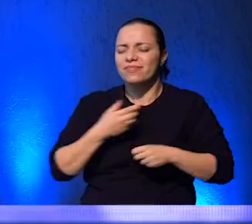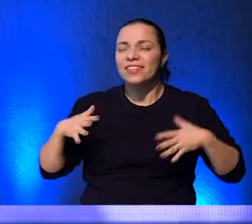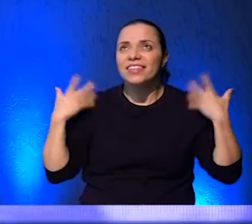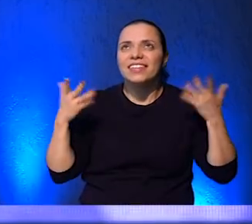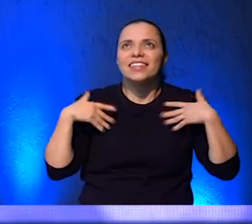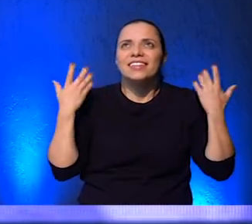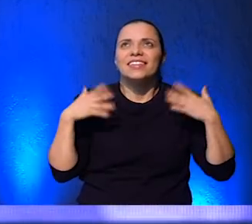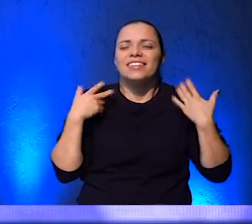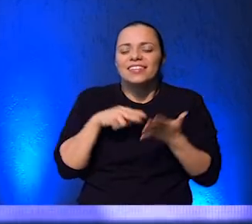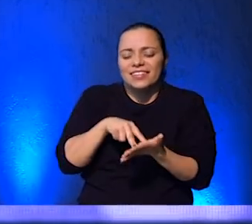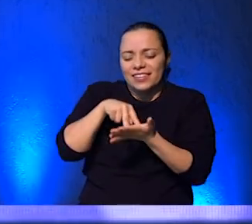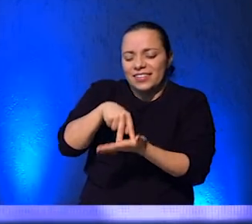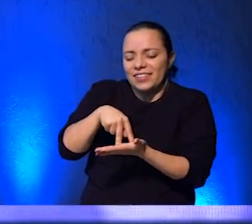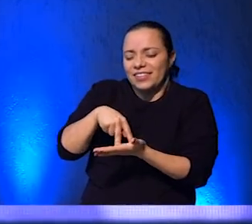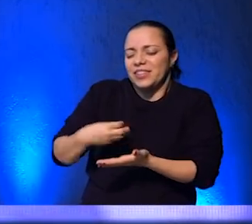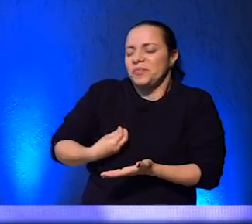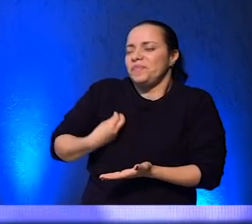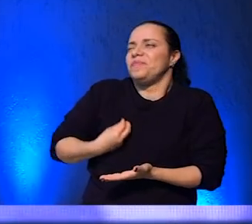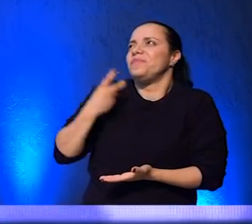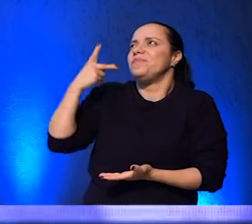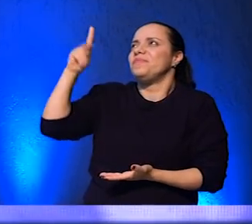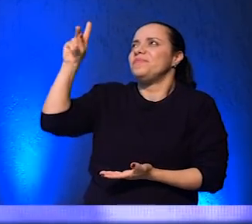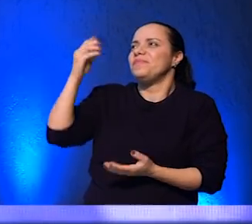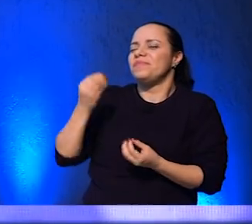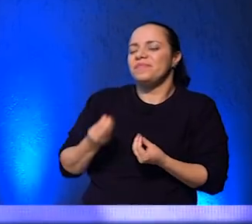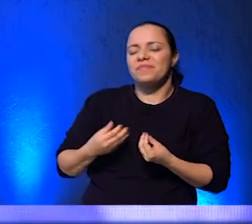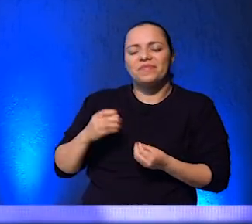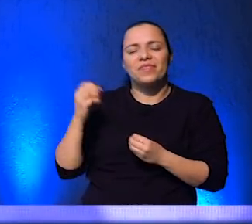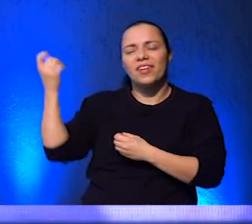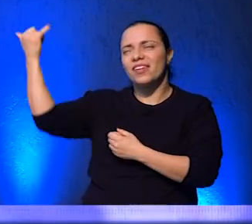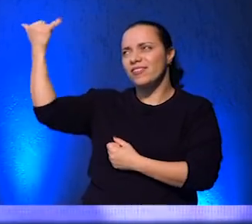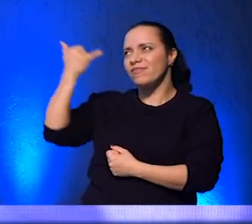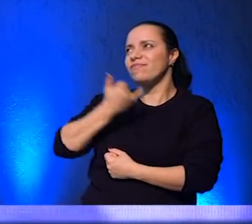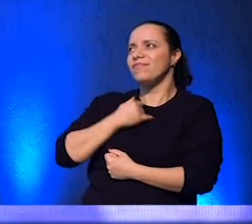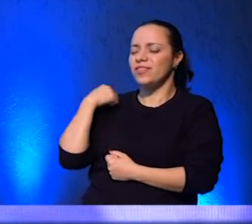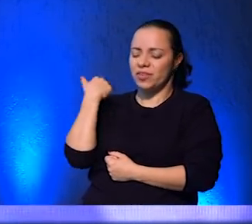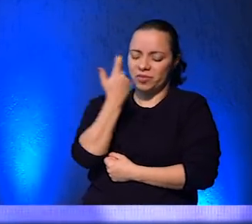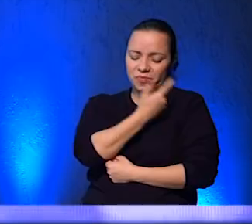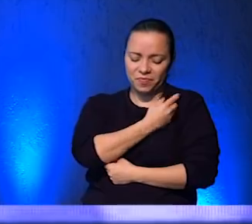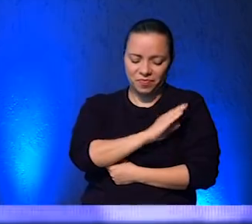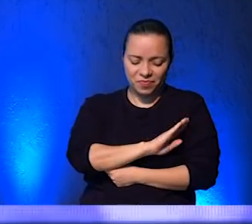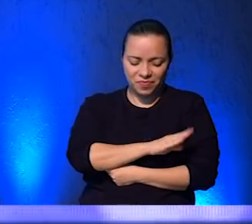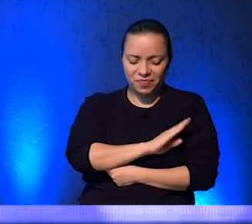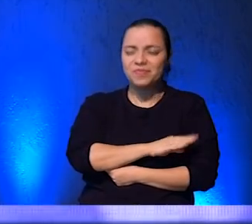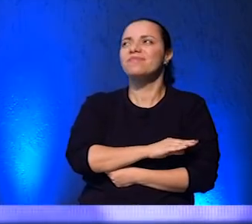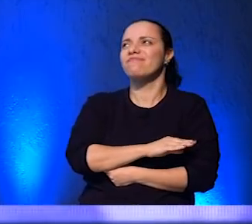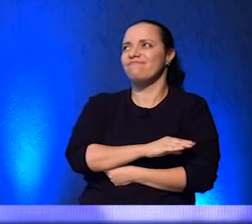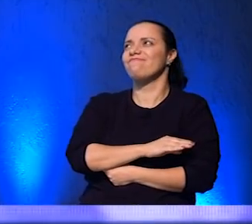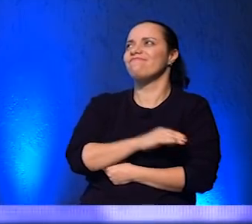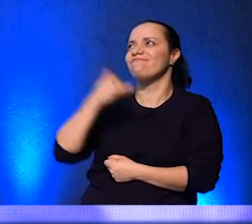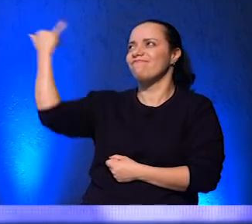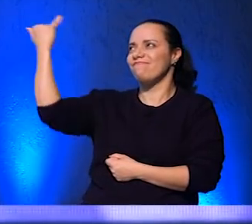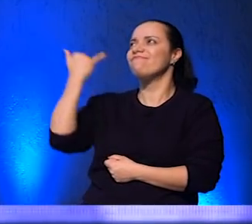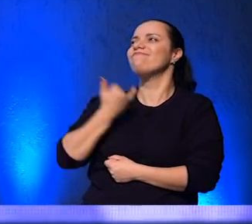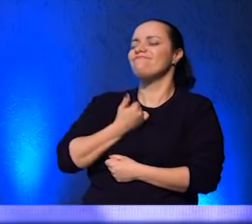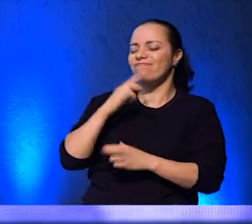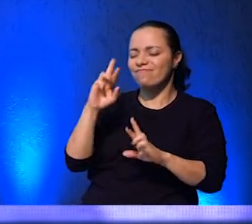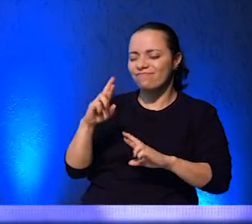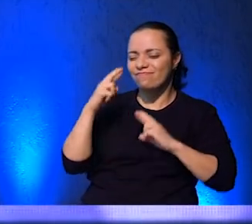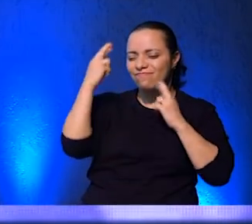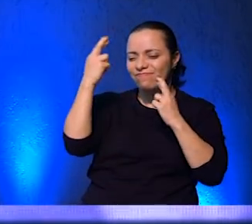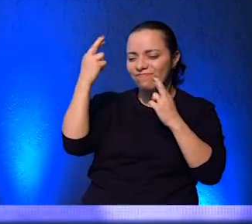e nós queremos pedir por favor o nosso coração traz a palavra senhor que nos dá esperança